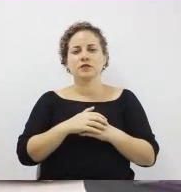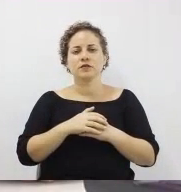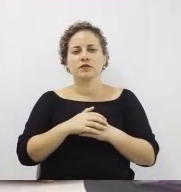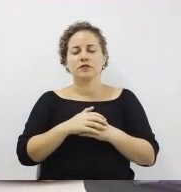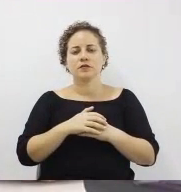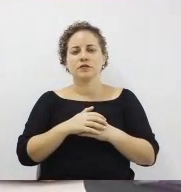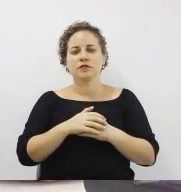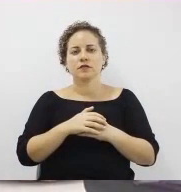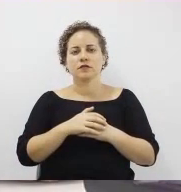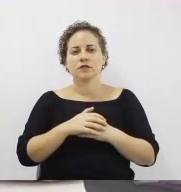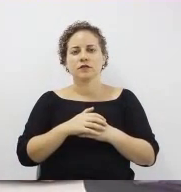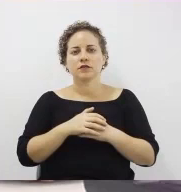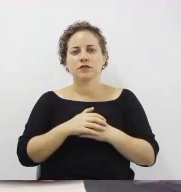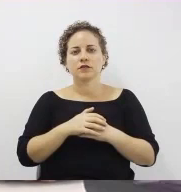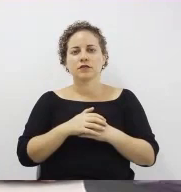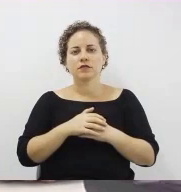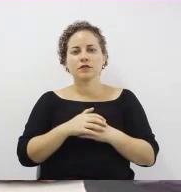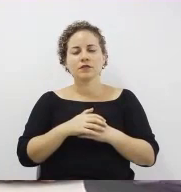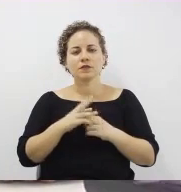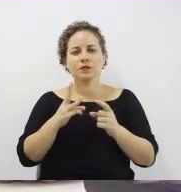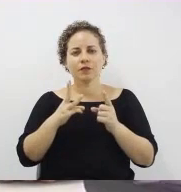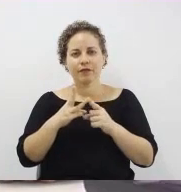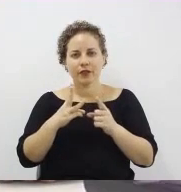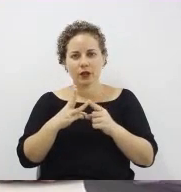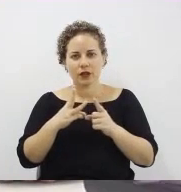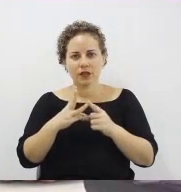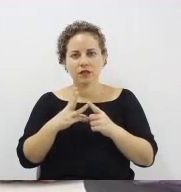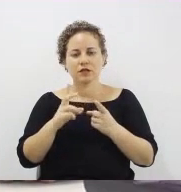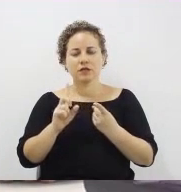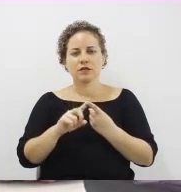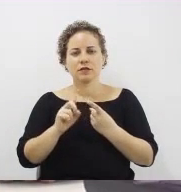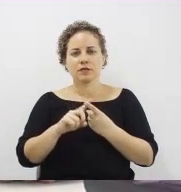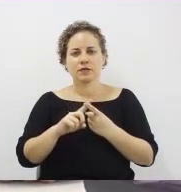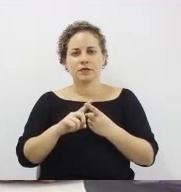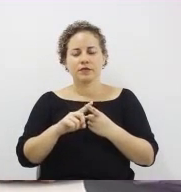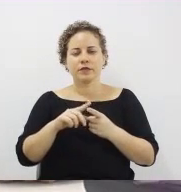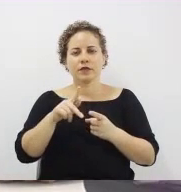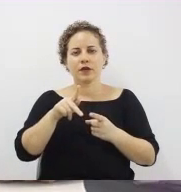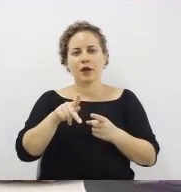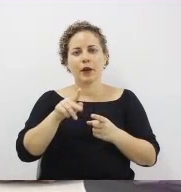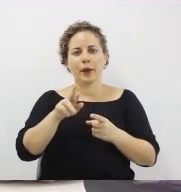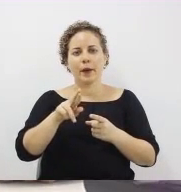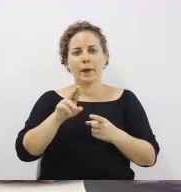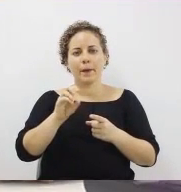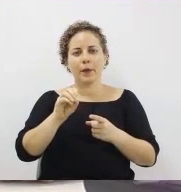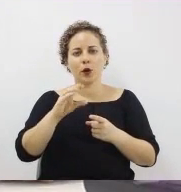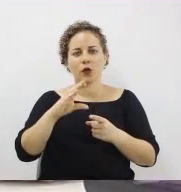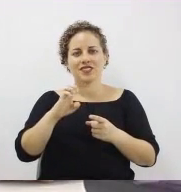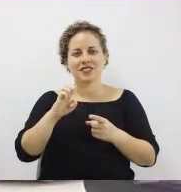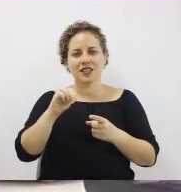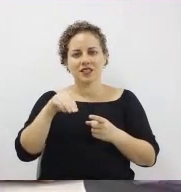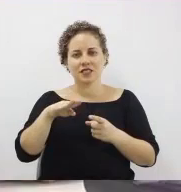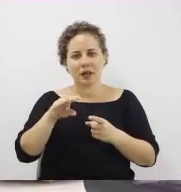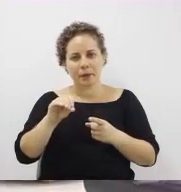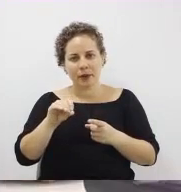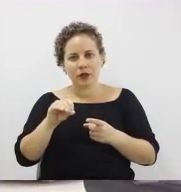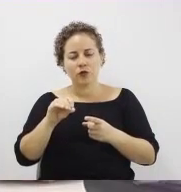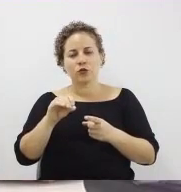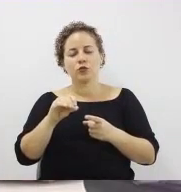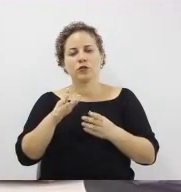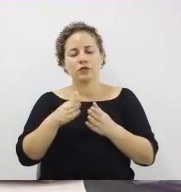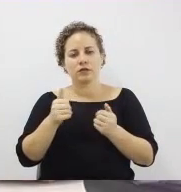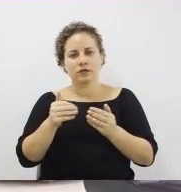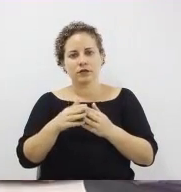Time. O terceiro ponto aqui é o processamento de pedidos, que é uma atividade